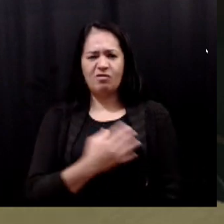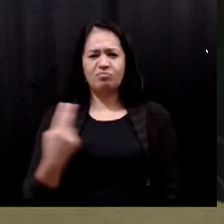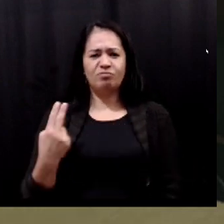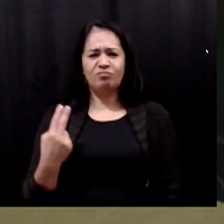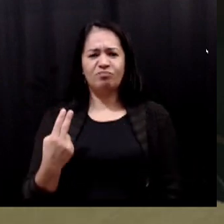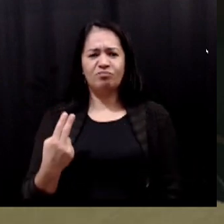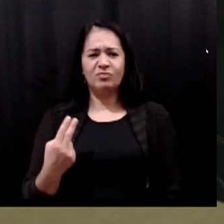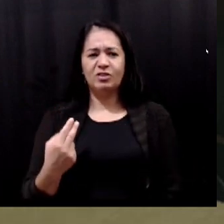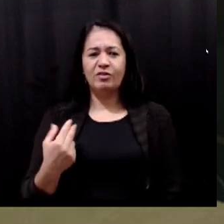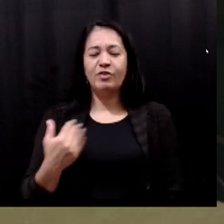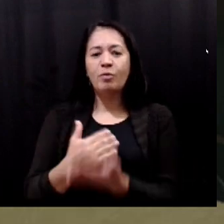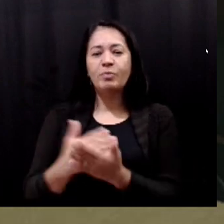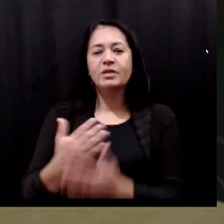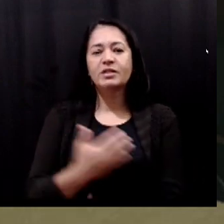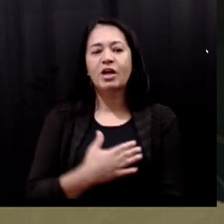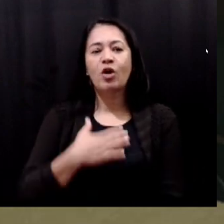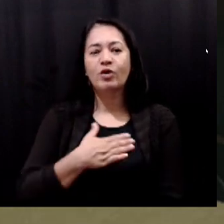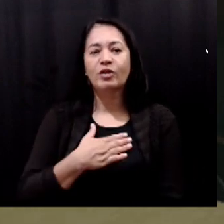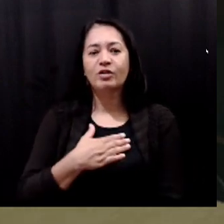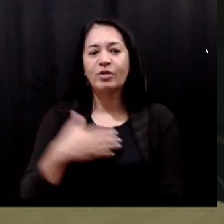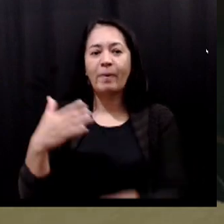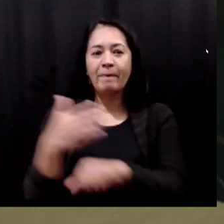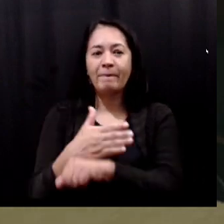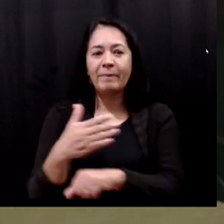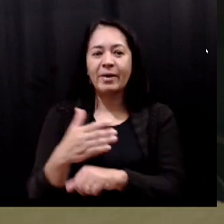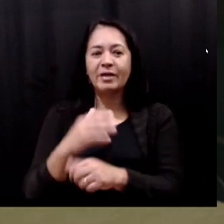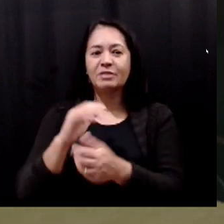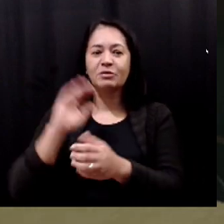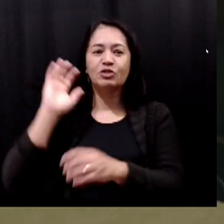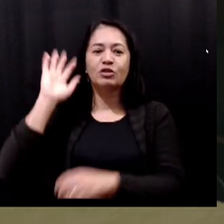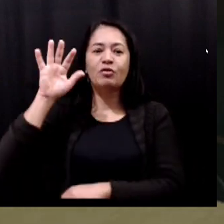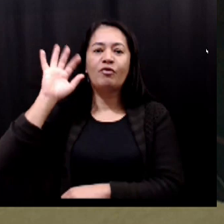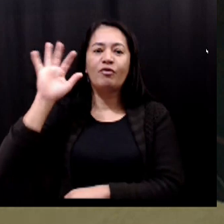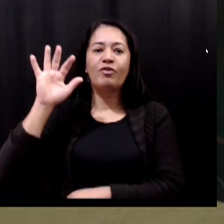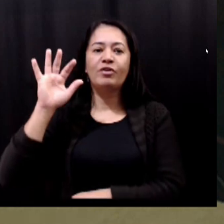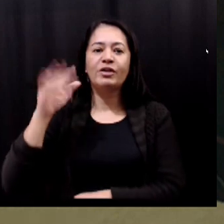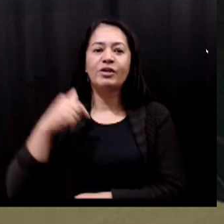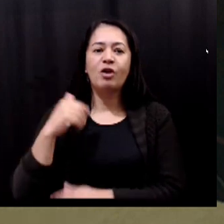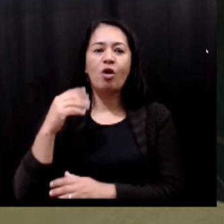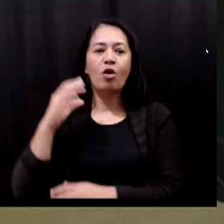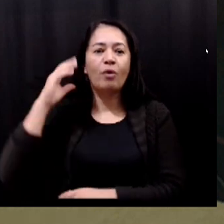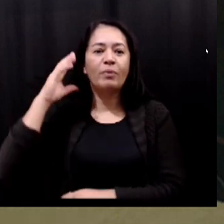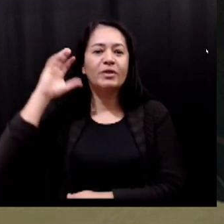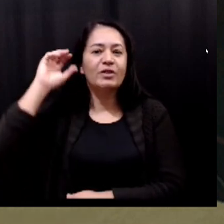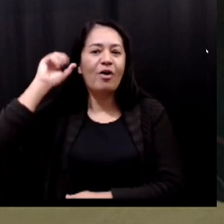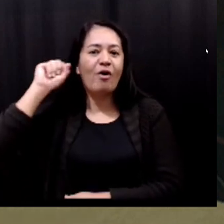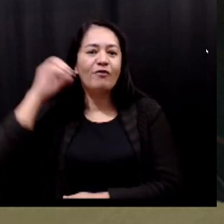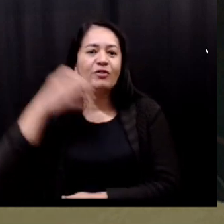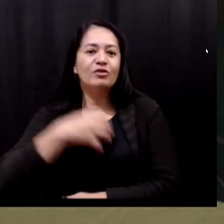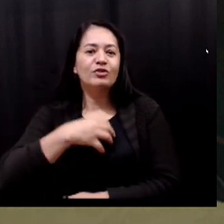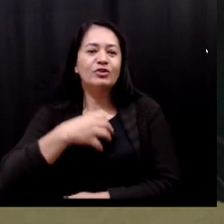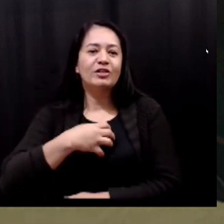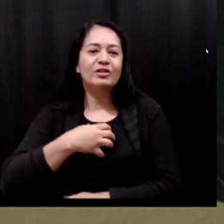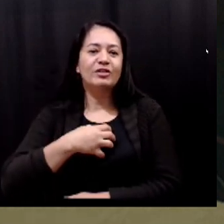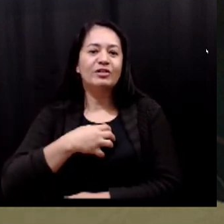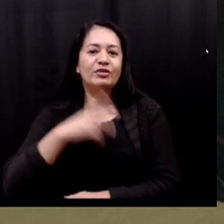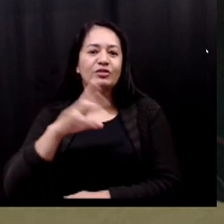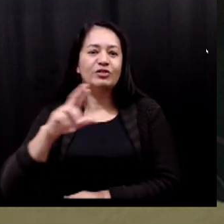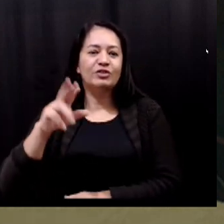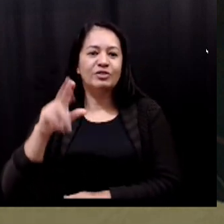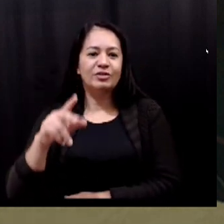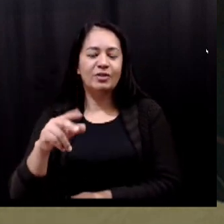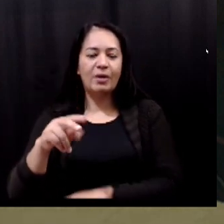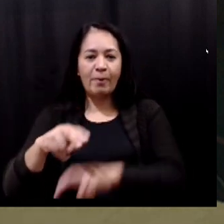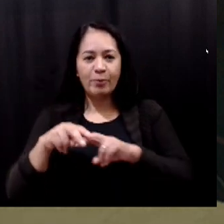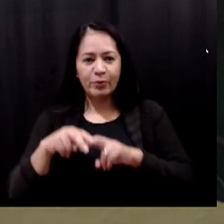eu participei de um time de voleibol e eu comecei a ouvir o meu nome de uma forma diferente. E é por isso que